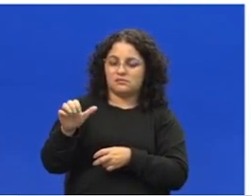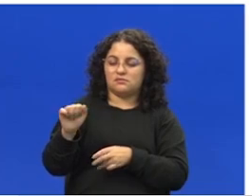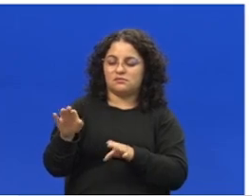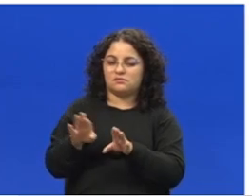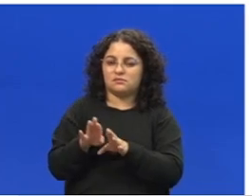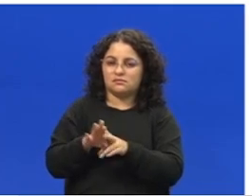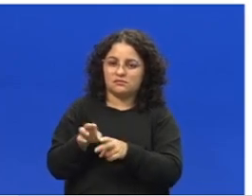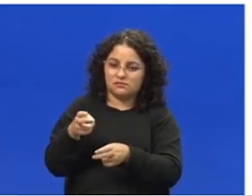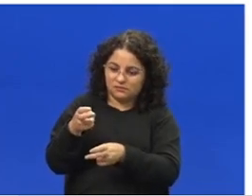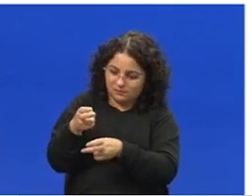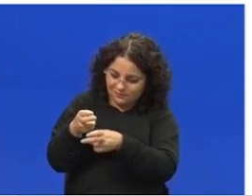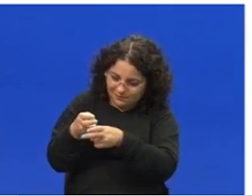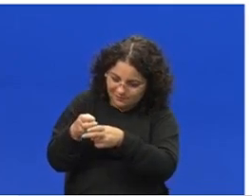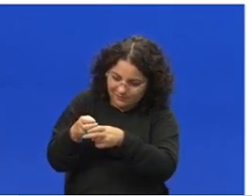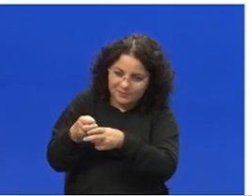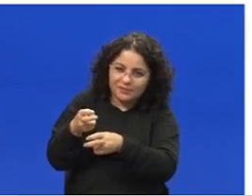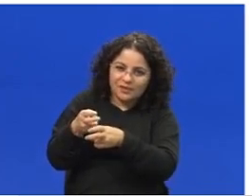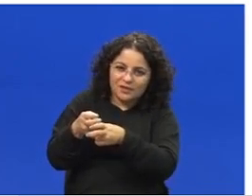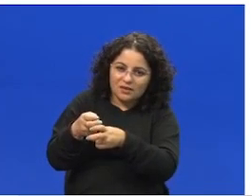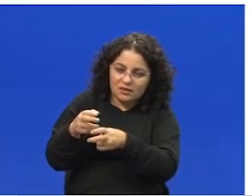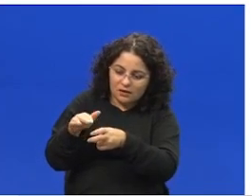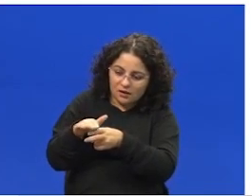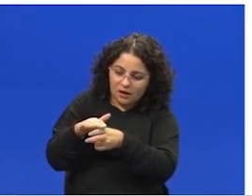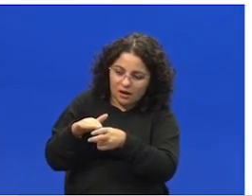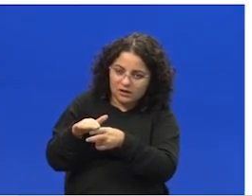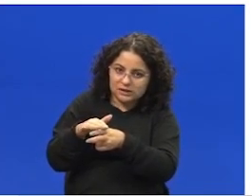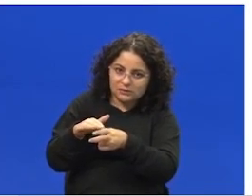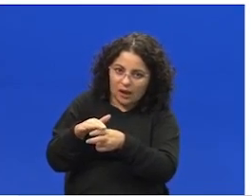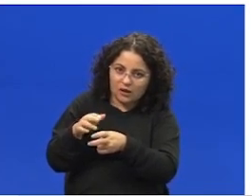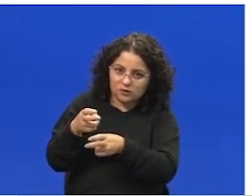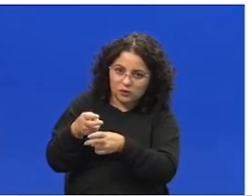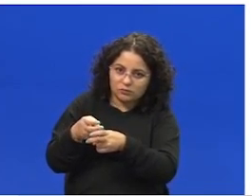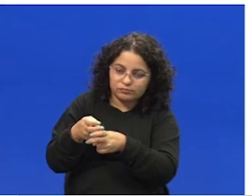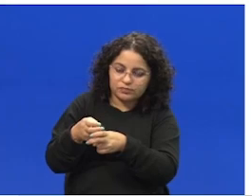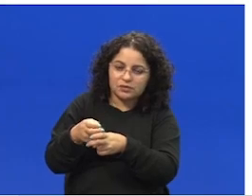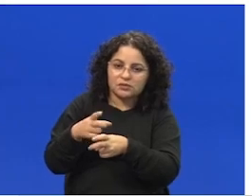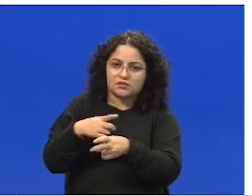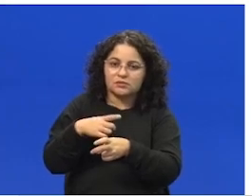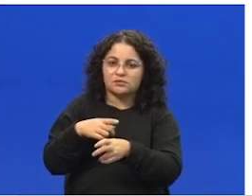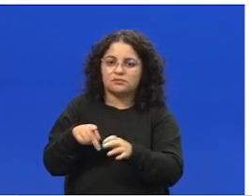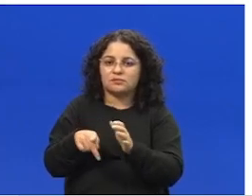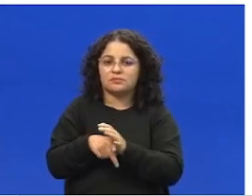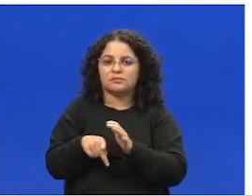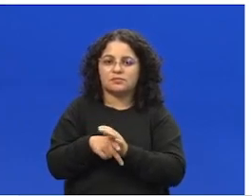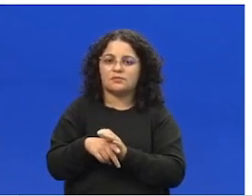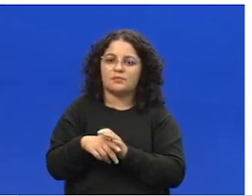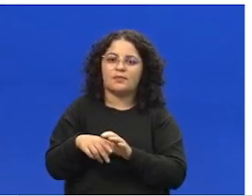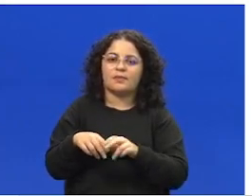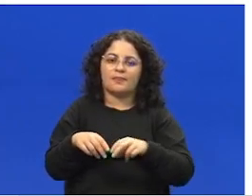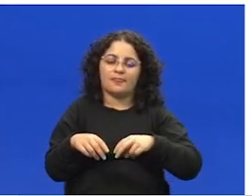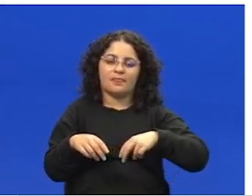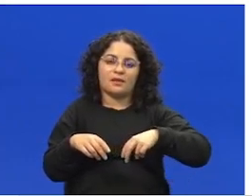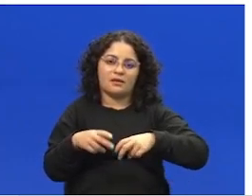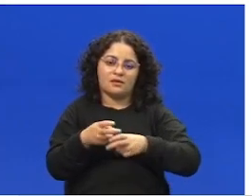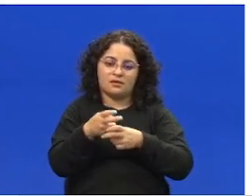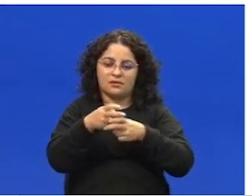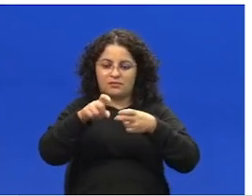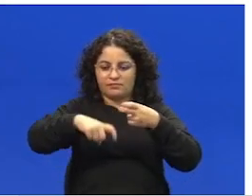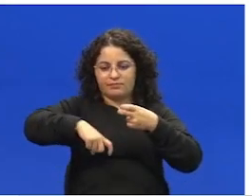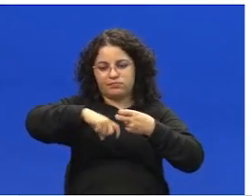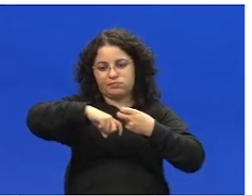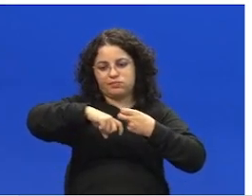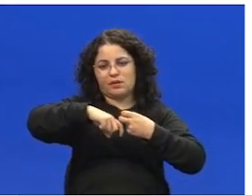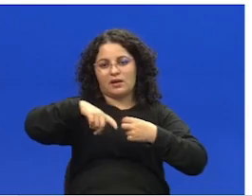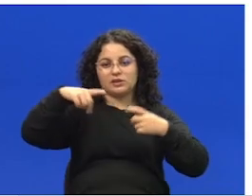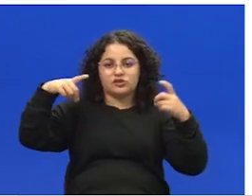compressão, né, do espaço medular, né, onde passa a cauda equina. Então, isso pode dificultar, então,